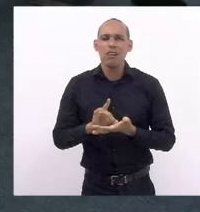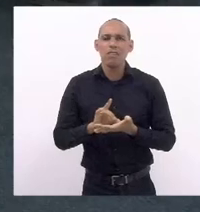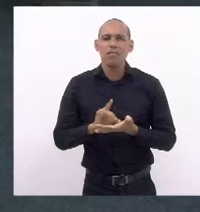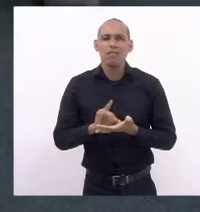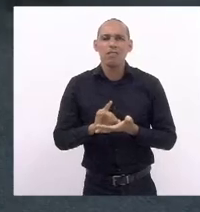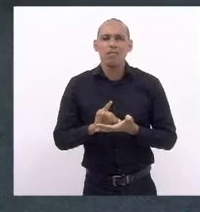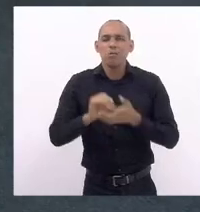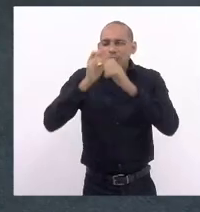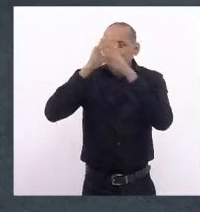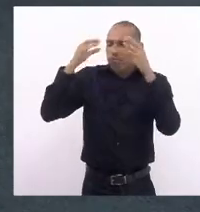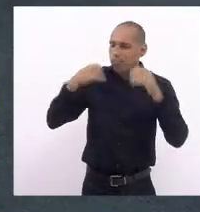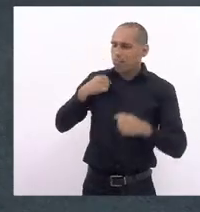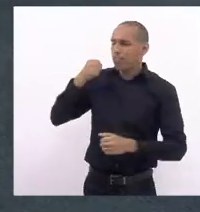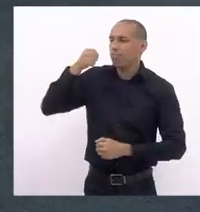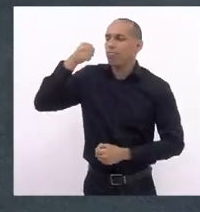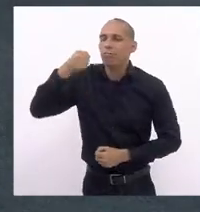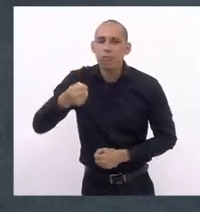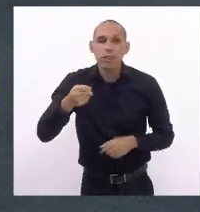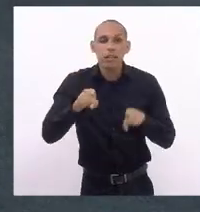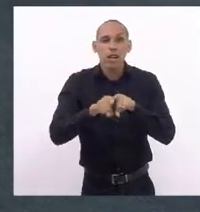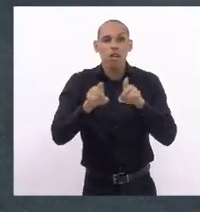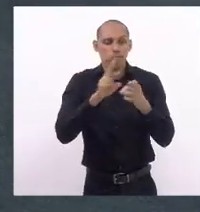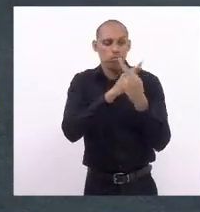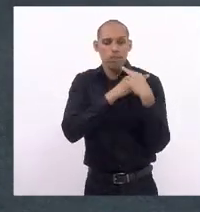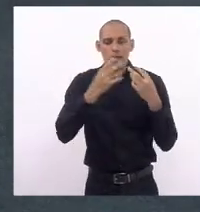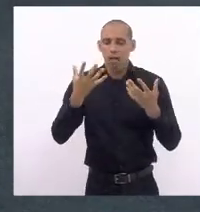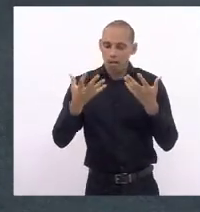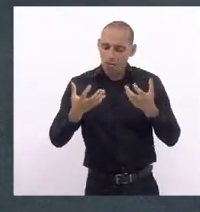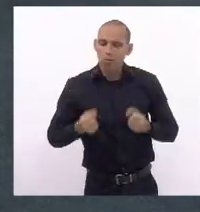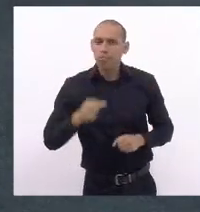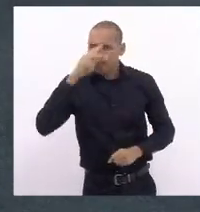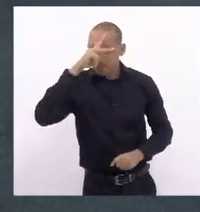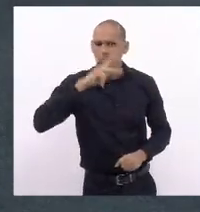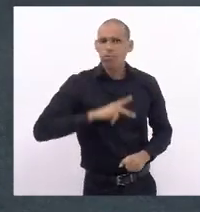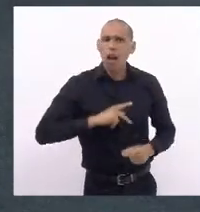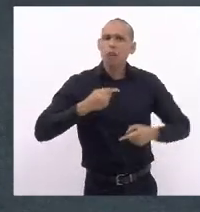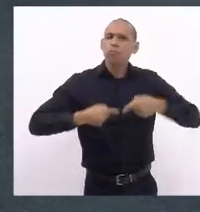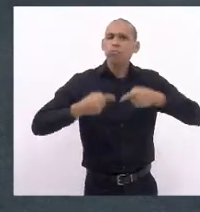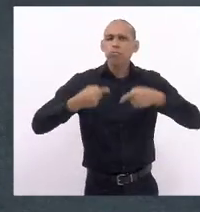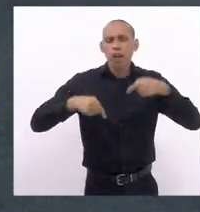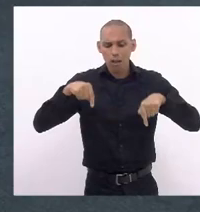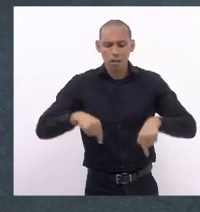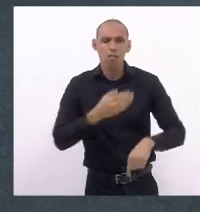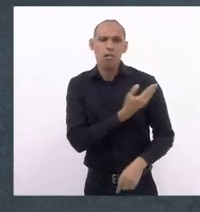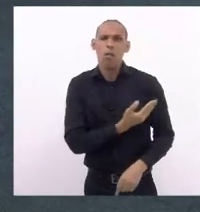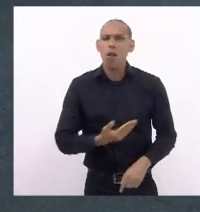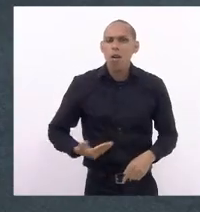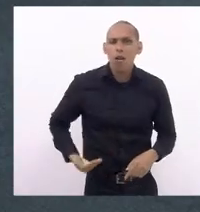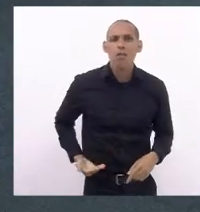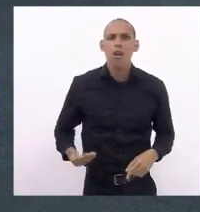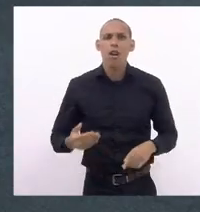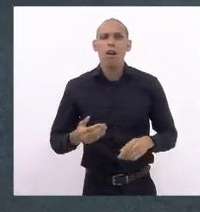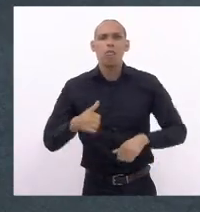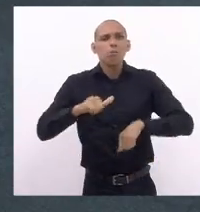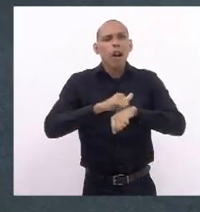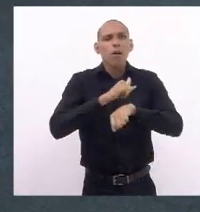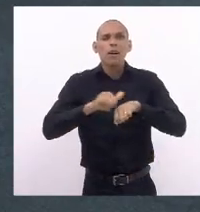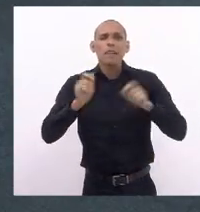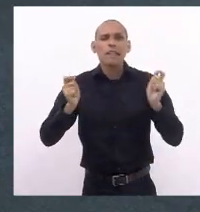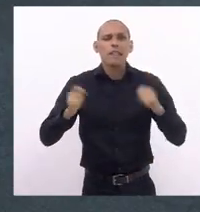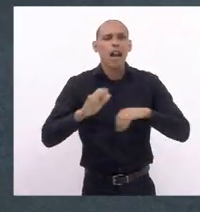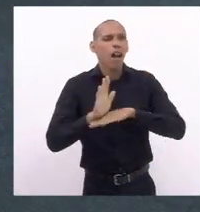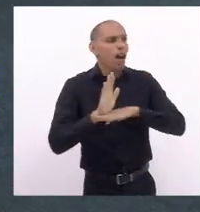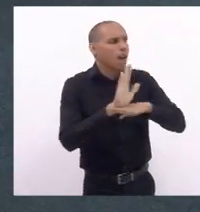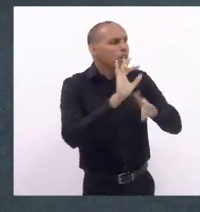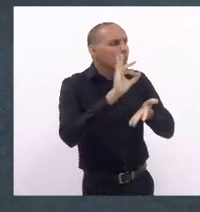a responsabilidade também de discutir com o governo estratégias que deem conta da